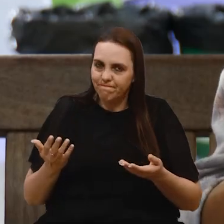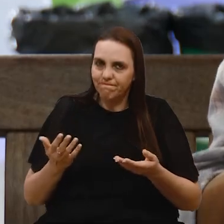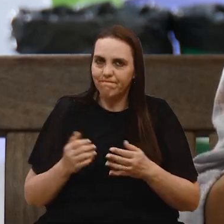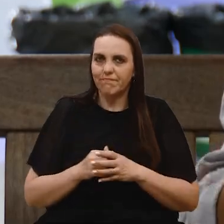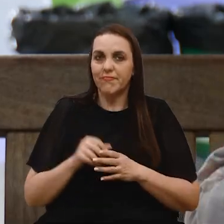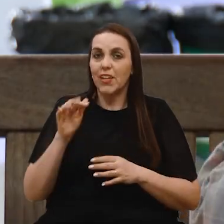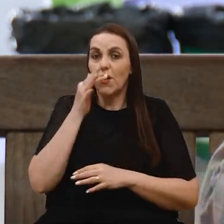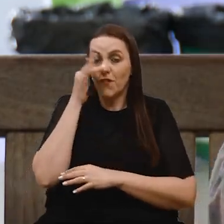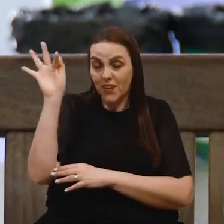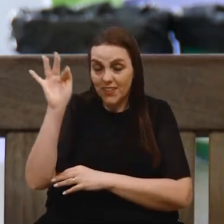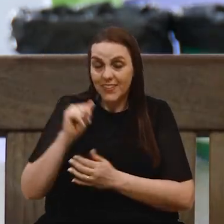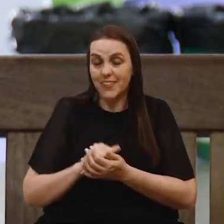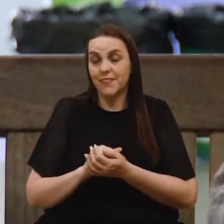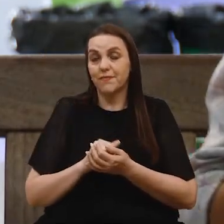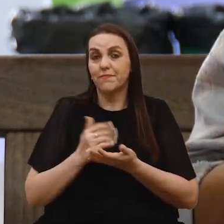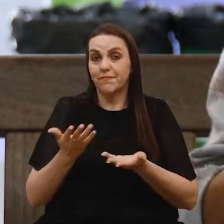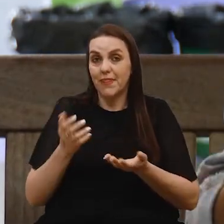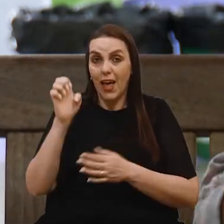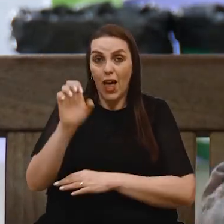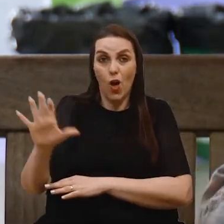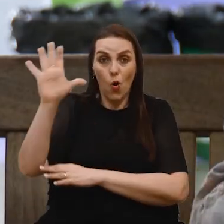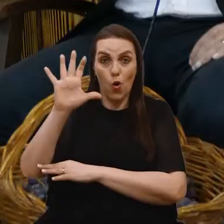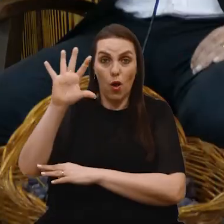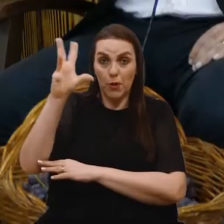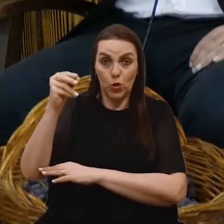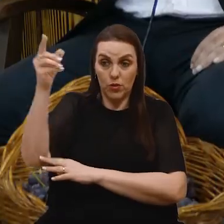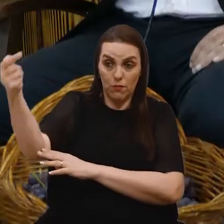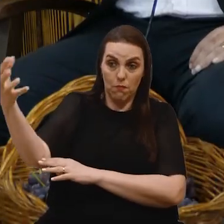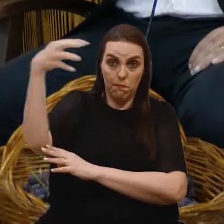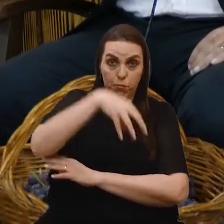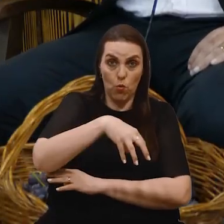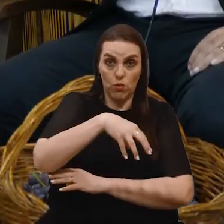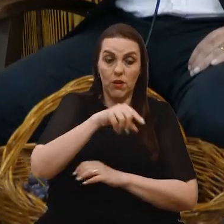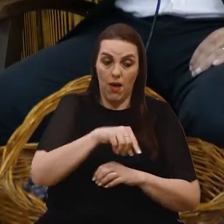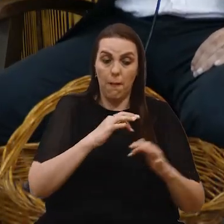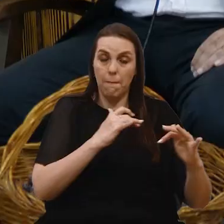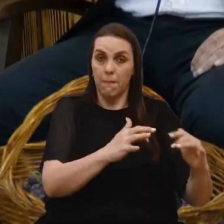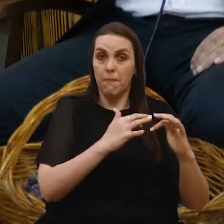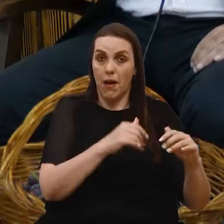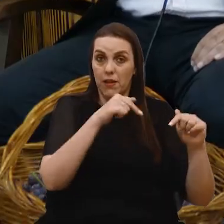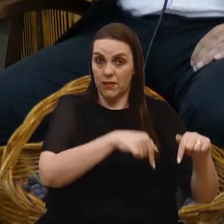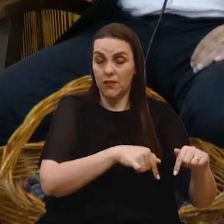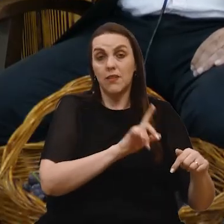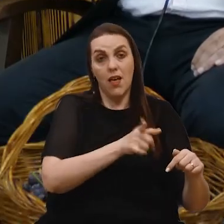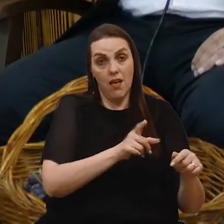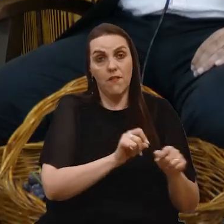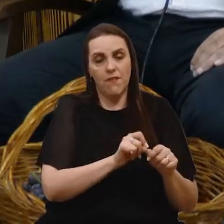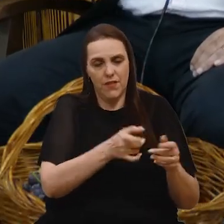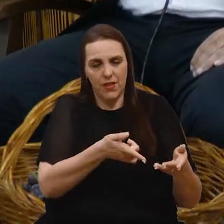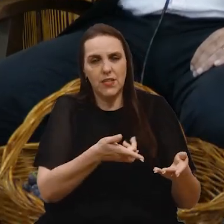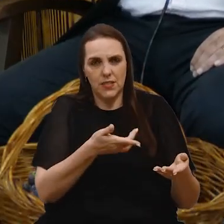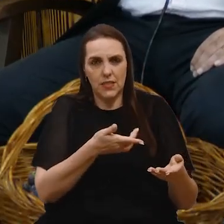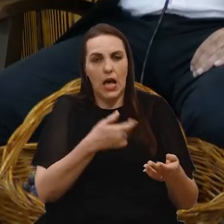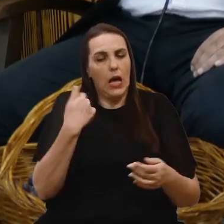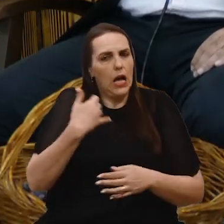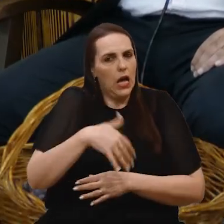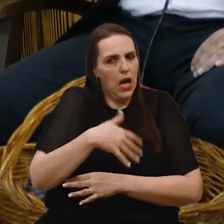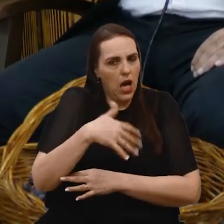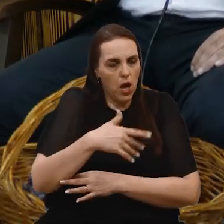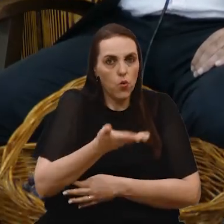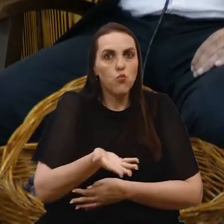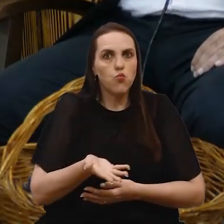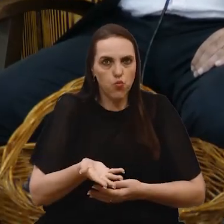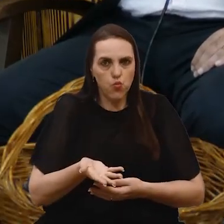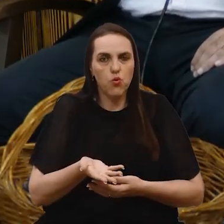né? Vem da França, vem da Europa. São máquinas que hoje têm uma entrada